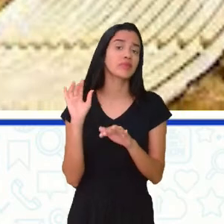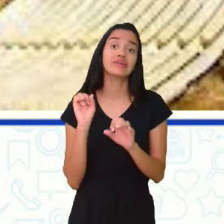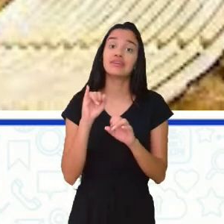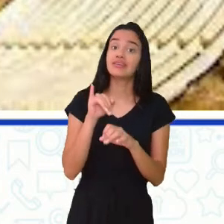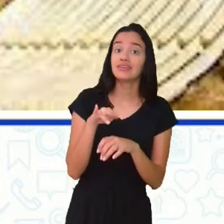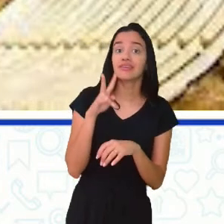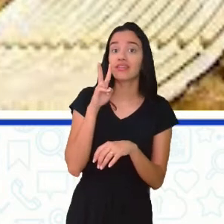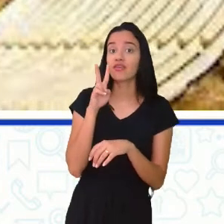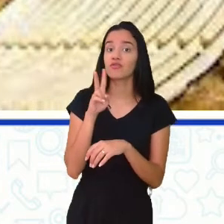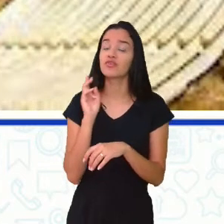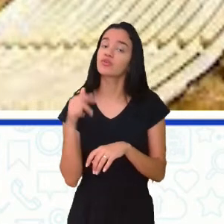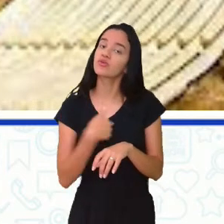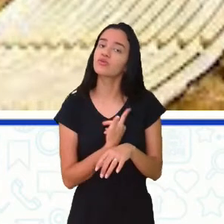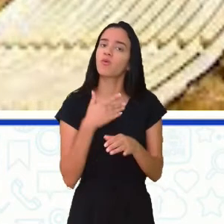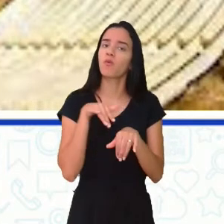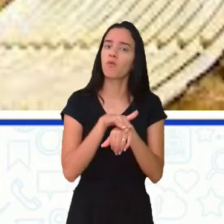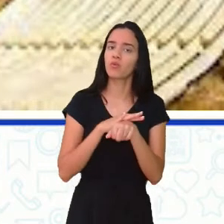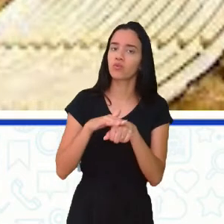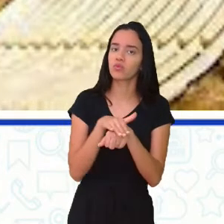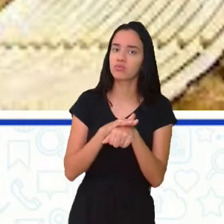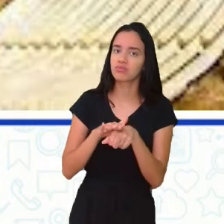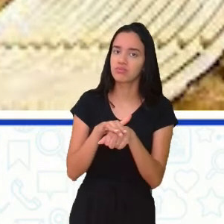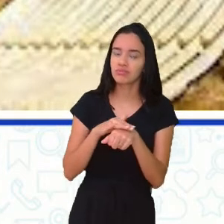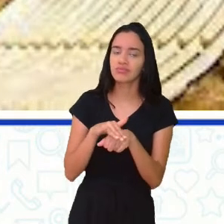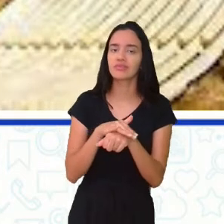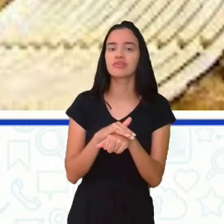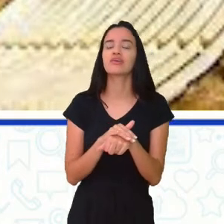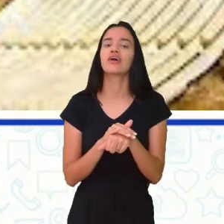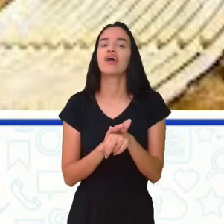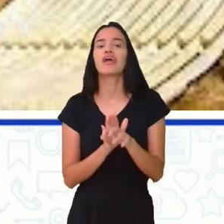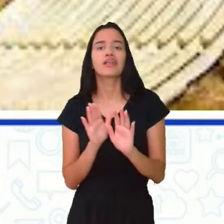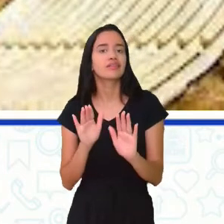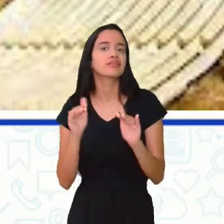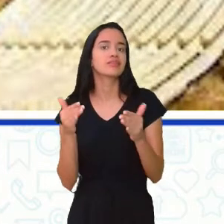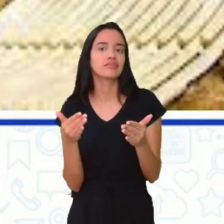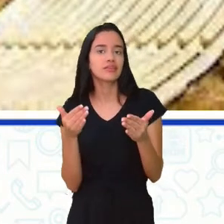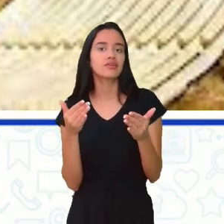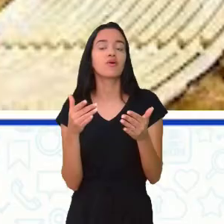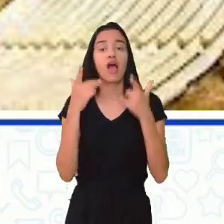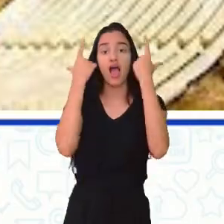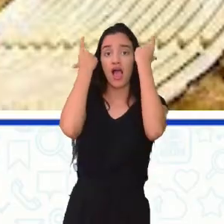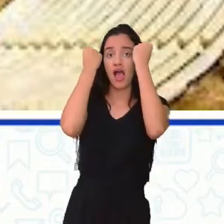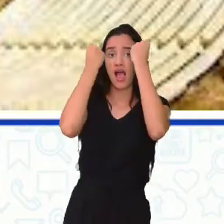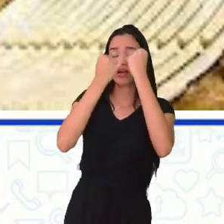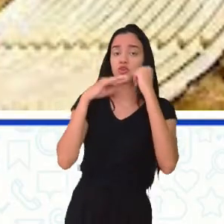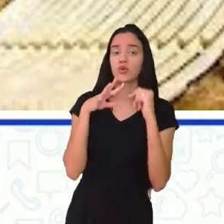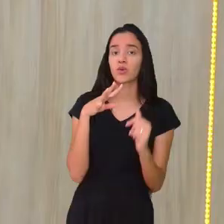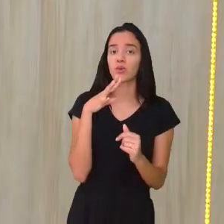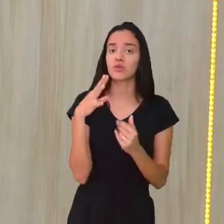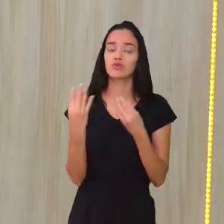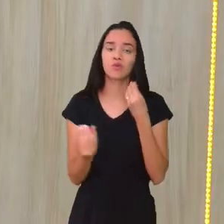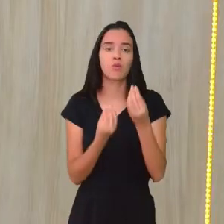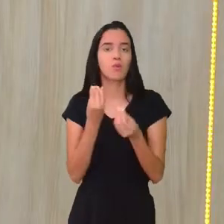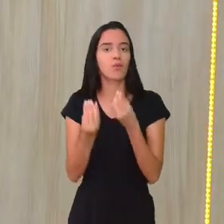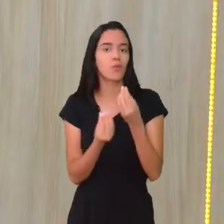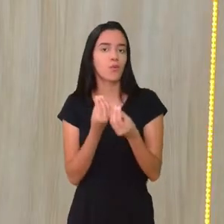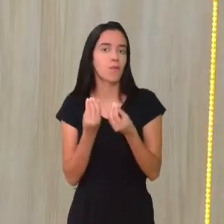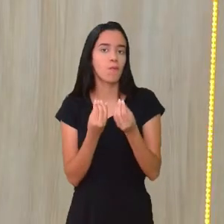vamos conversar um pouquinho sobre isso. Então, minha gente, a Grécia, ela é conhecida como uma